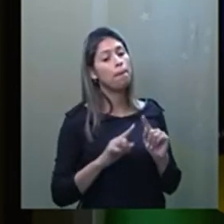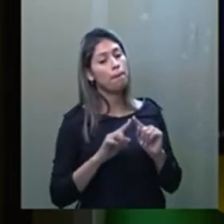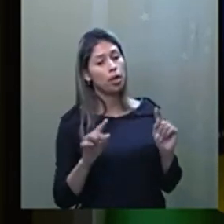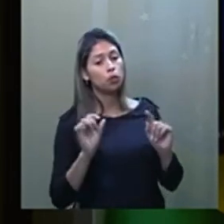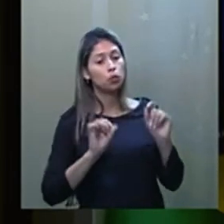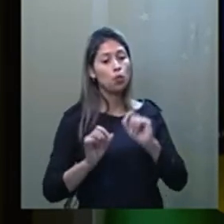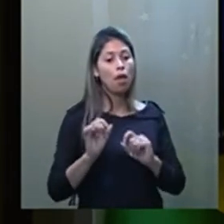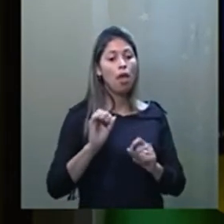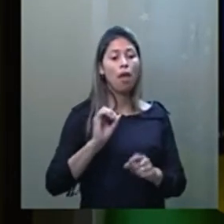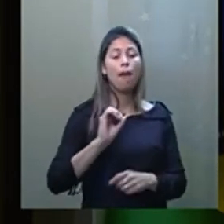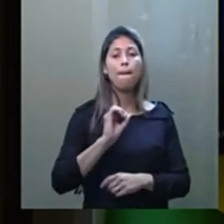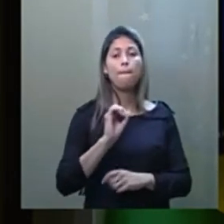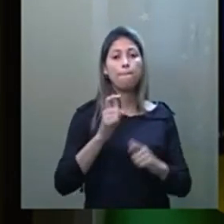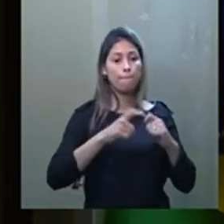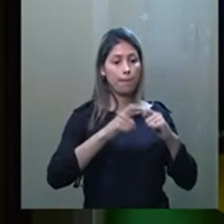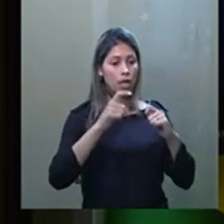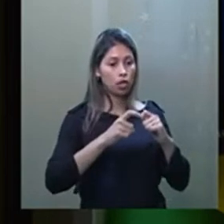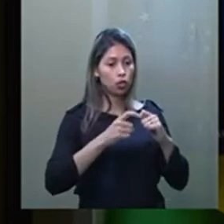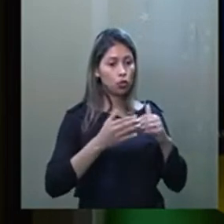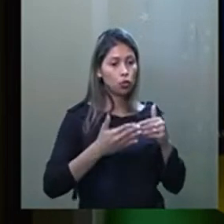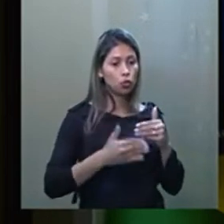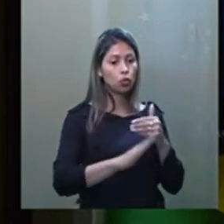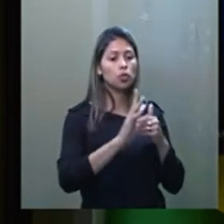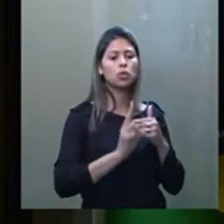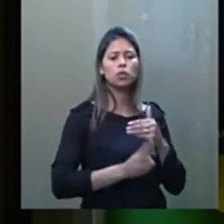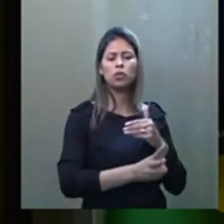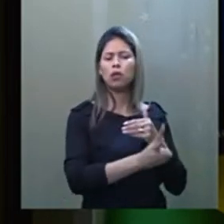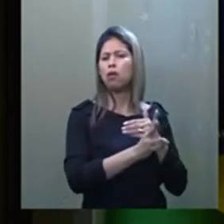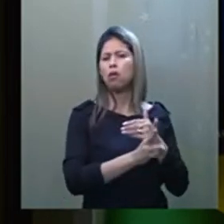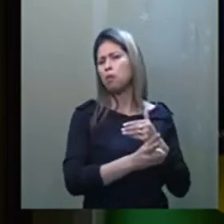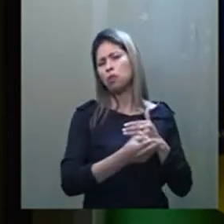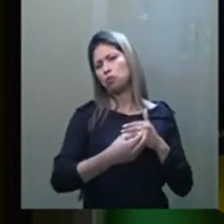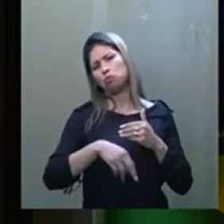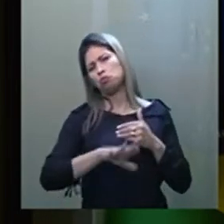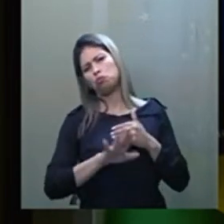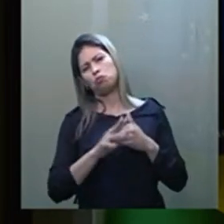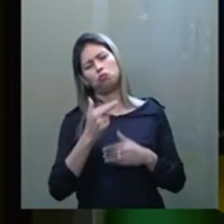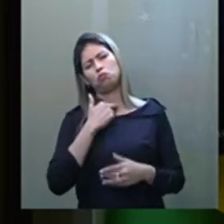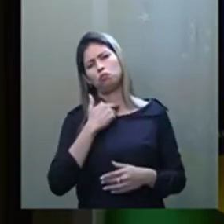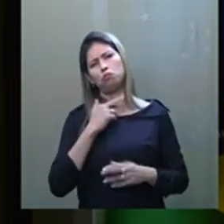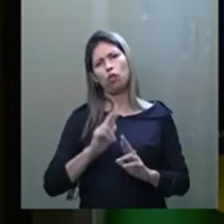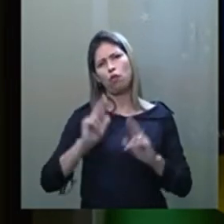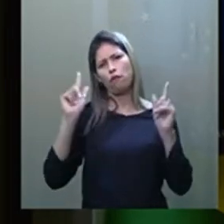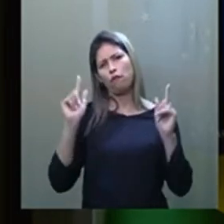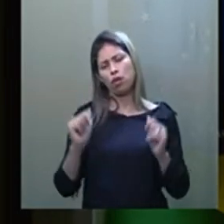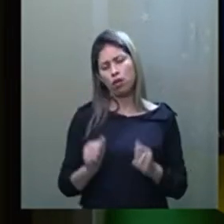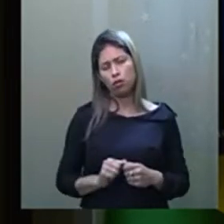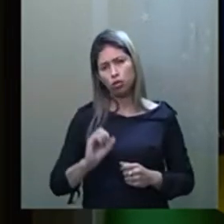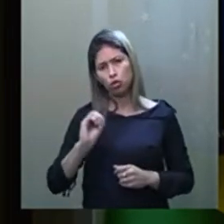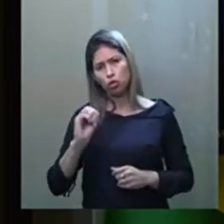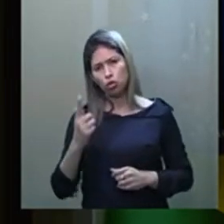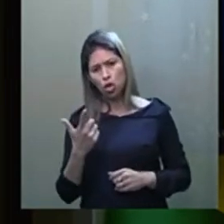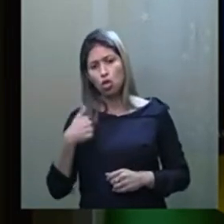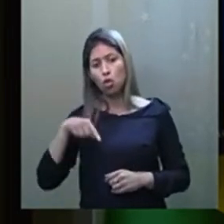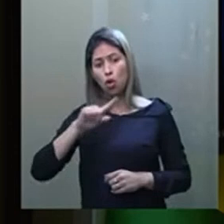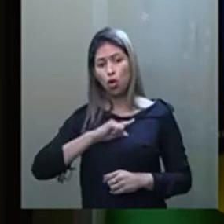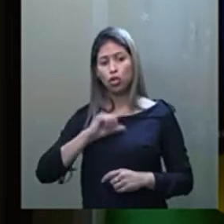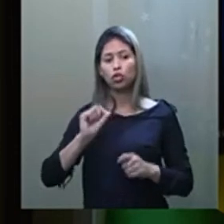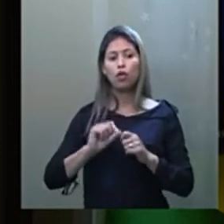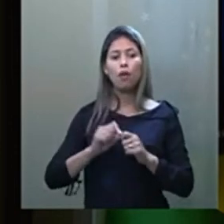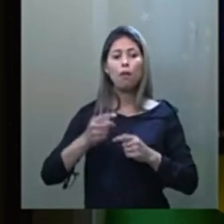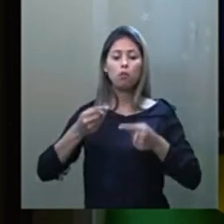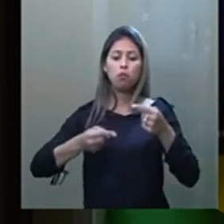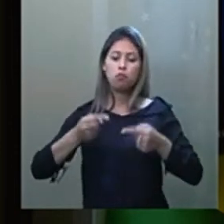medicina é medicina, sempre foi assim, não tinha que ser diferente. Inclusive, nós fizemos um debate nessa